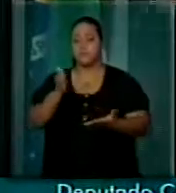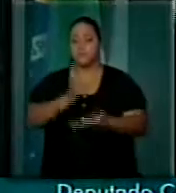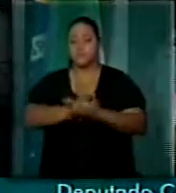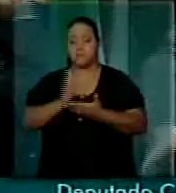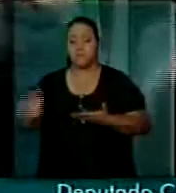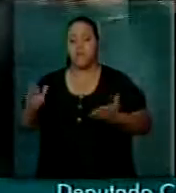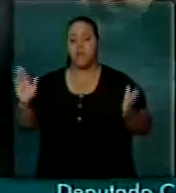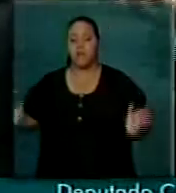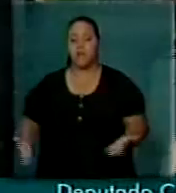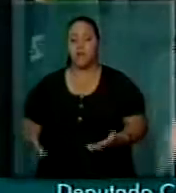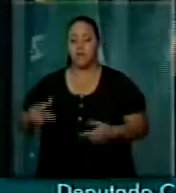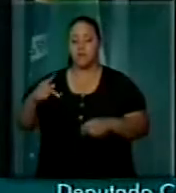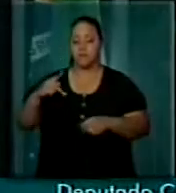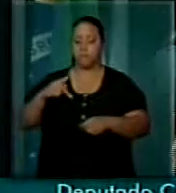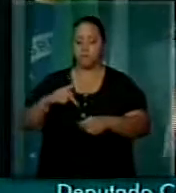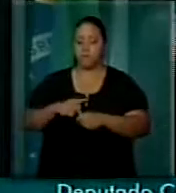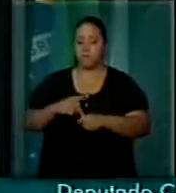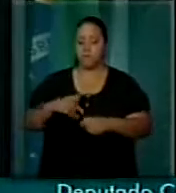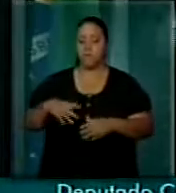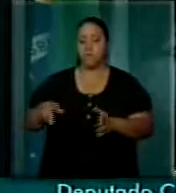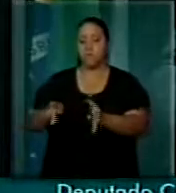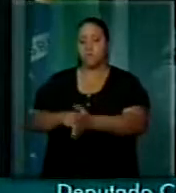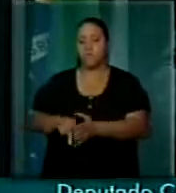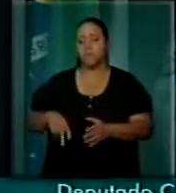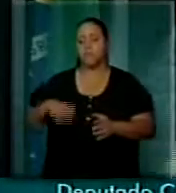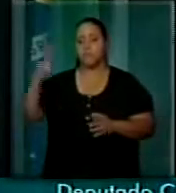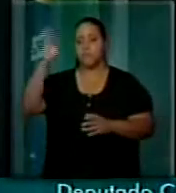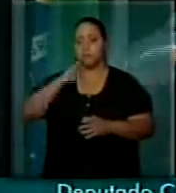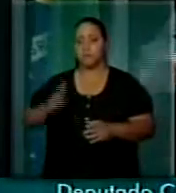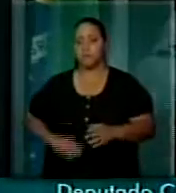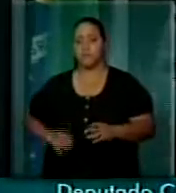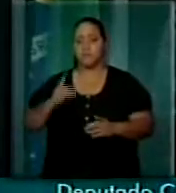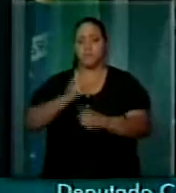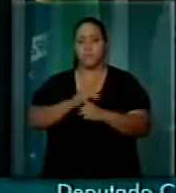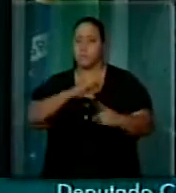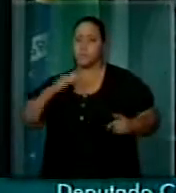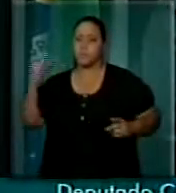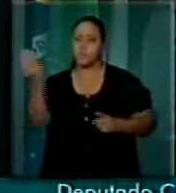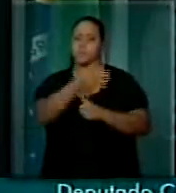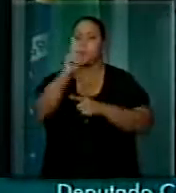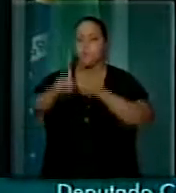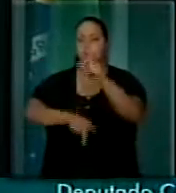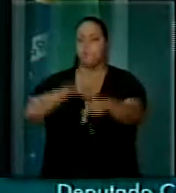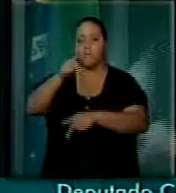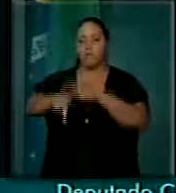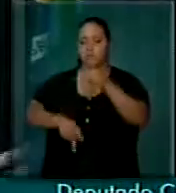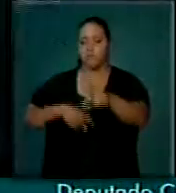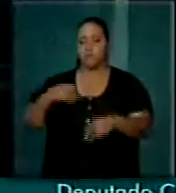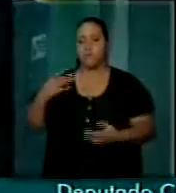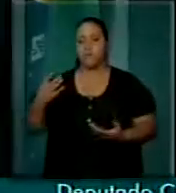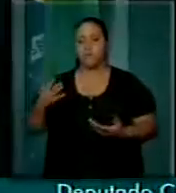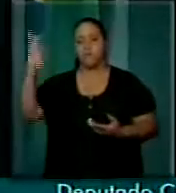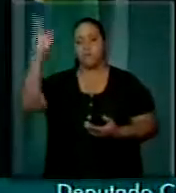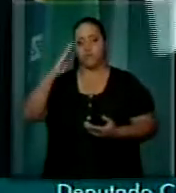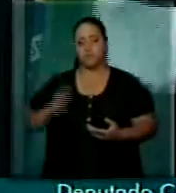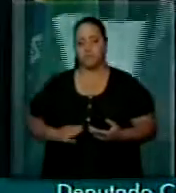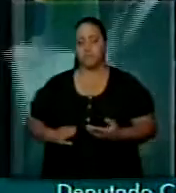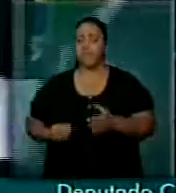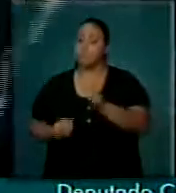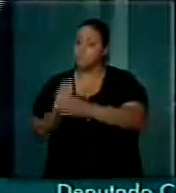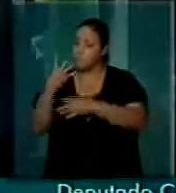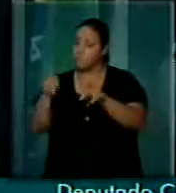o petróleo do Brasil descoberto no pré-sal é do povo brasileiro. Criamos a